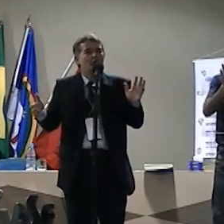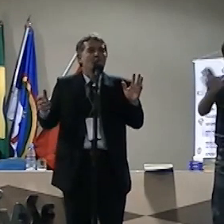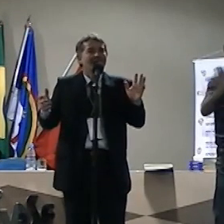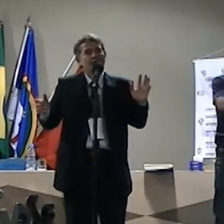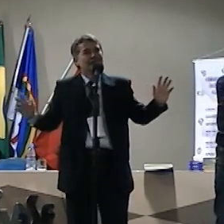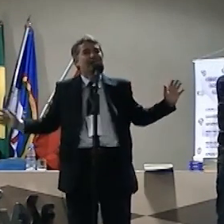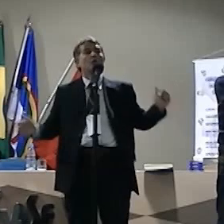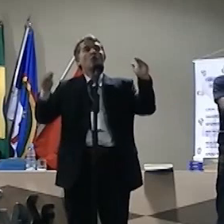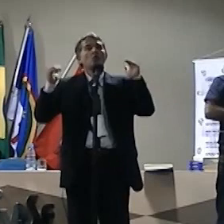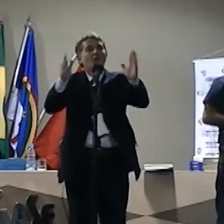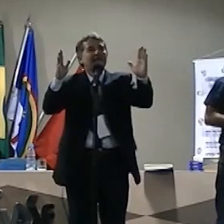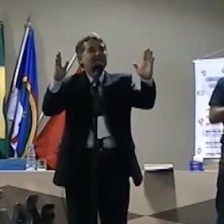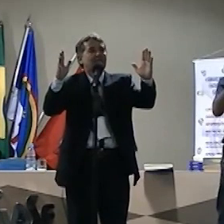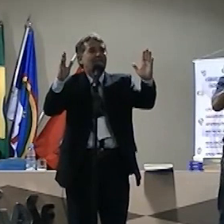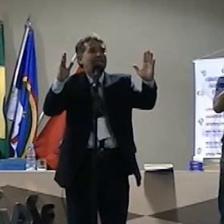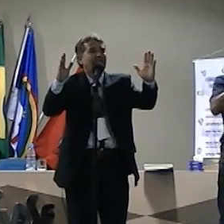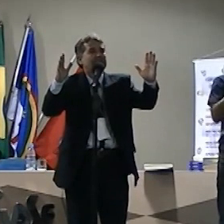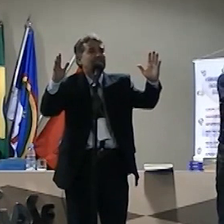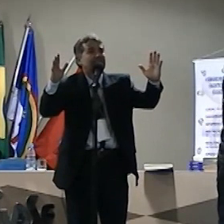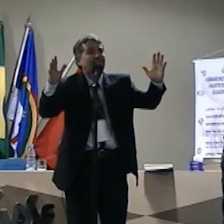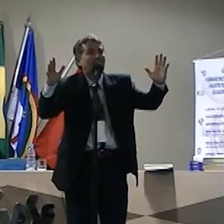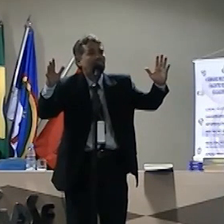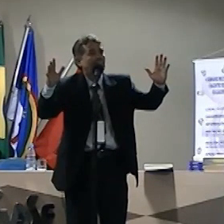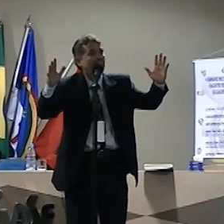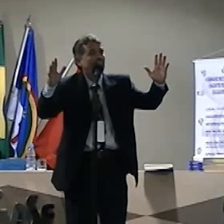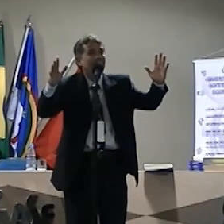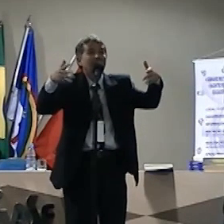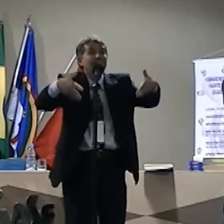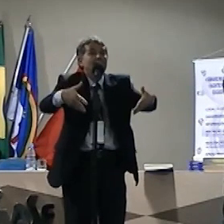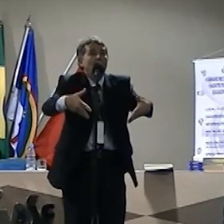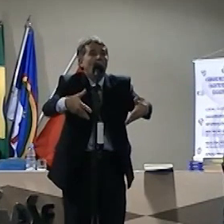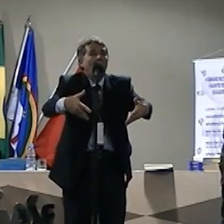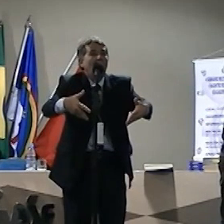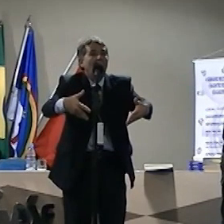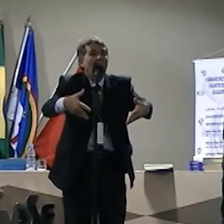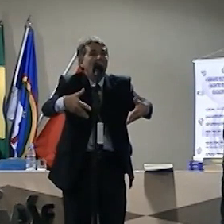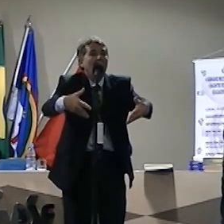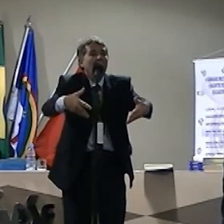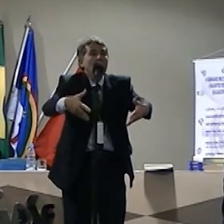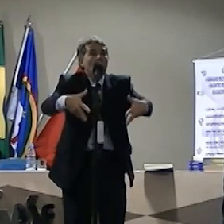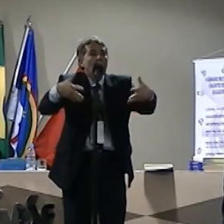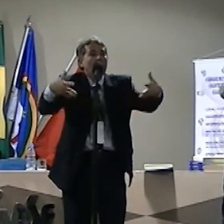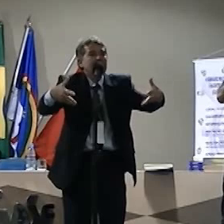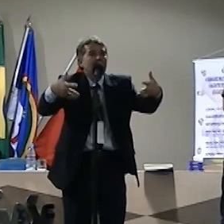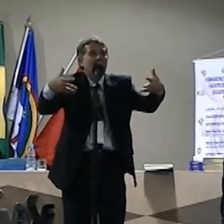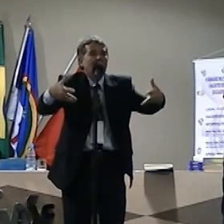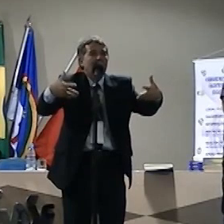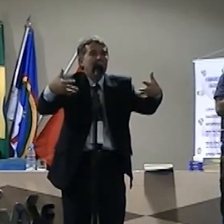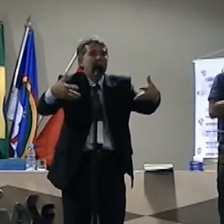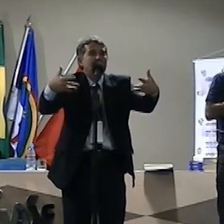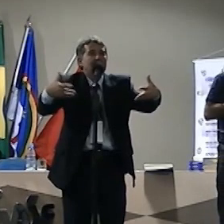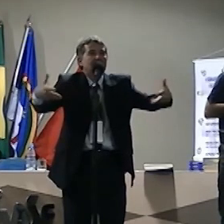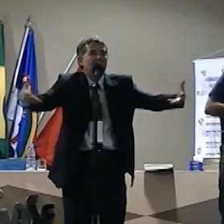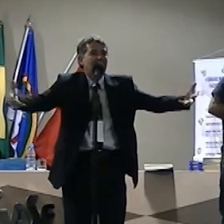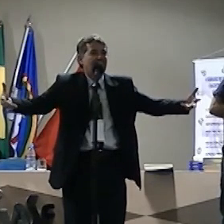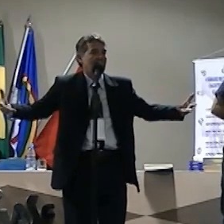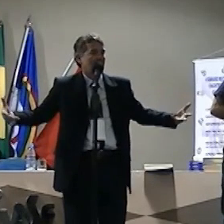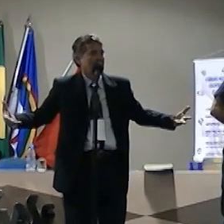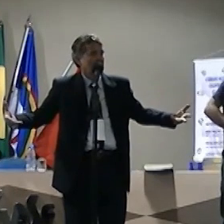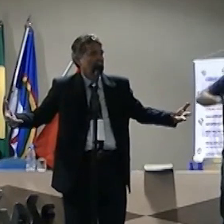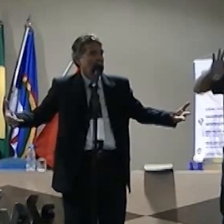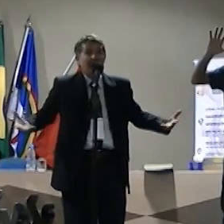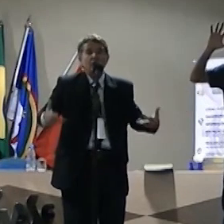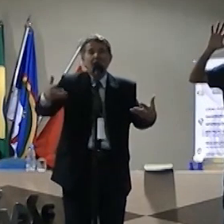Ela foi no banheiro, saiu nua, desesperada, pensando que estava morrendo, porque ela menstruou. Nunca disseram para ela que ia sair sangue pela